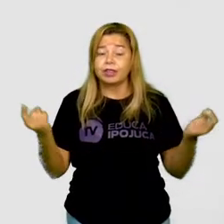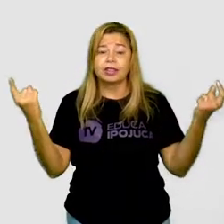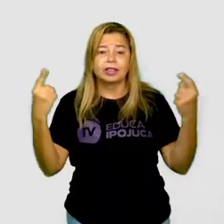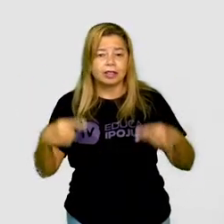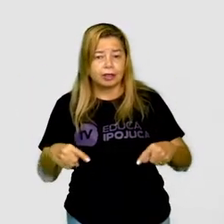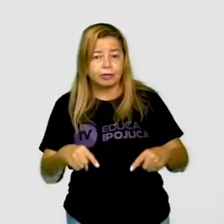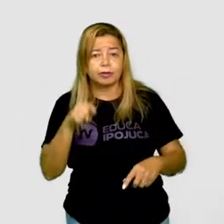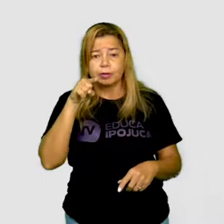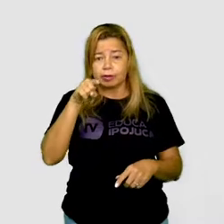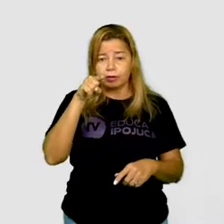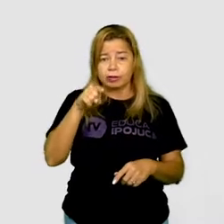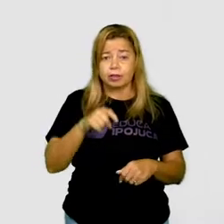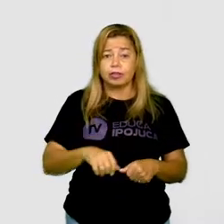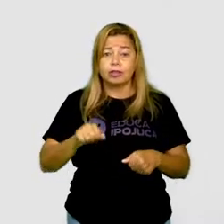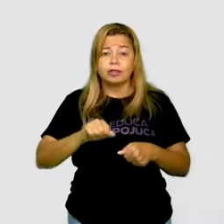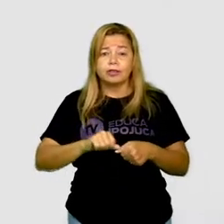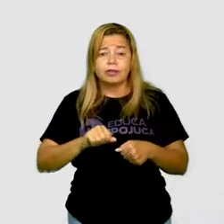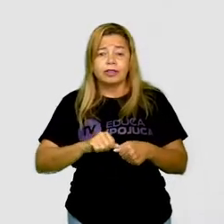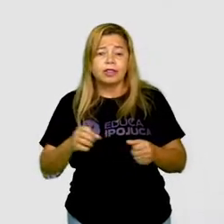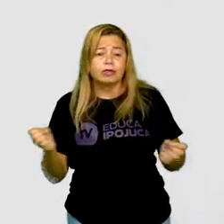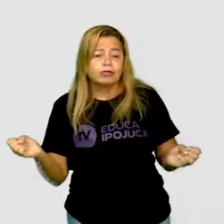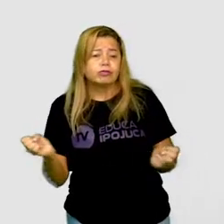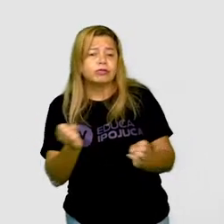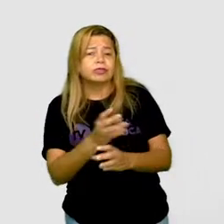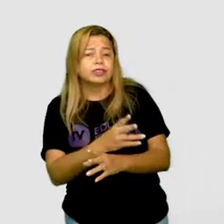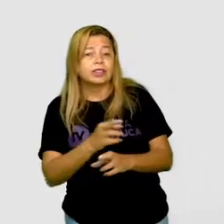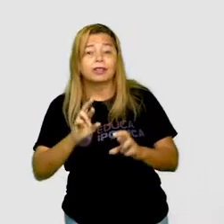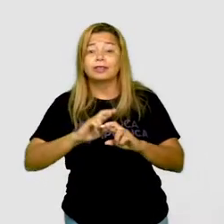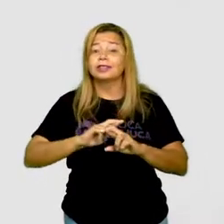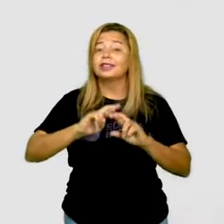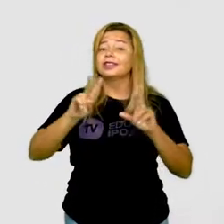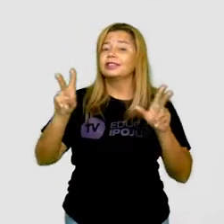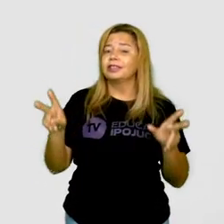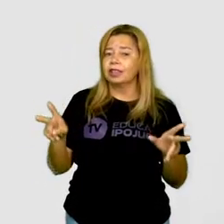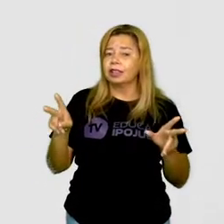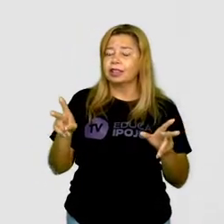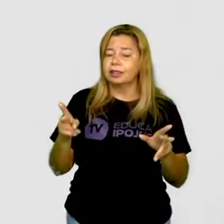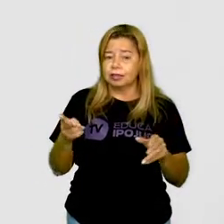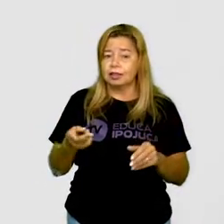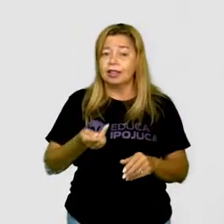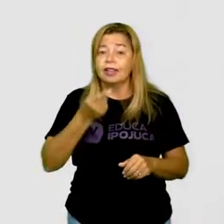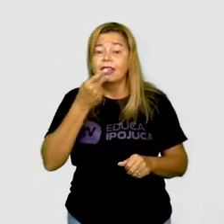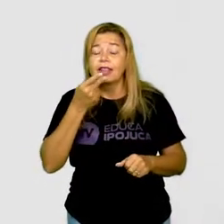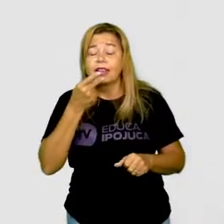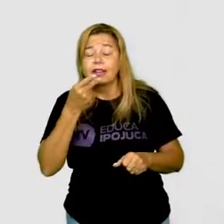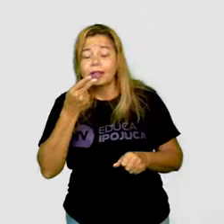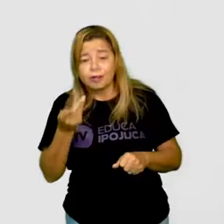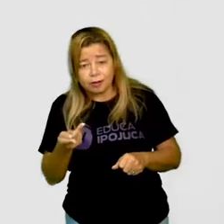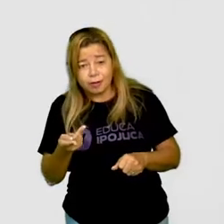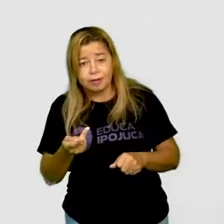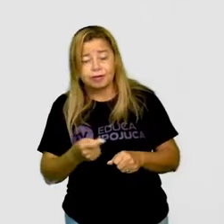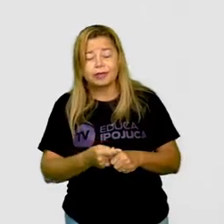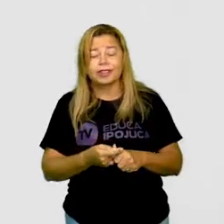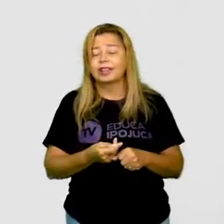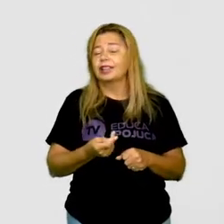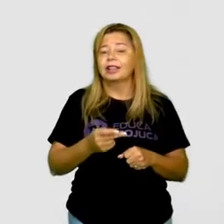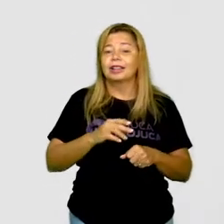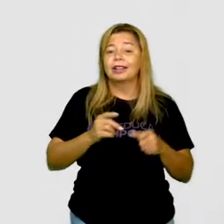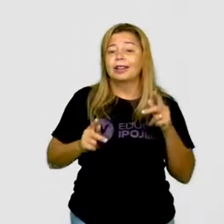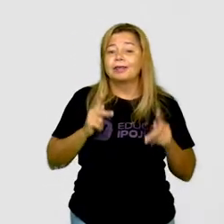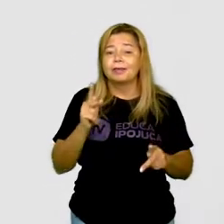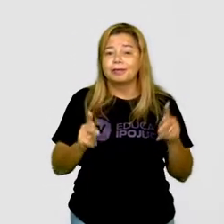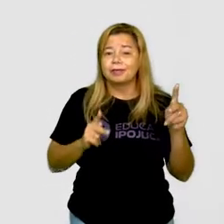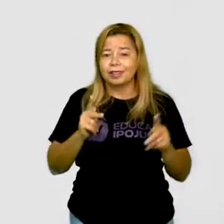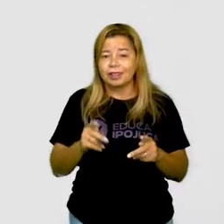final diferente para a história, para o conto popular, o conto Os Dois Cegos Briguentos. E aí, conseguiram?